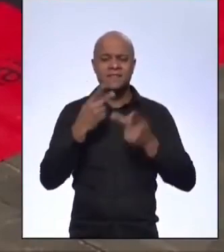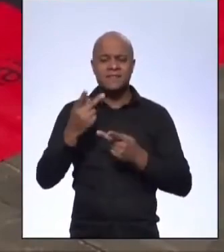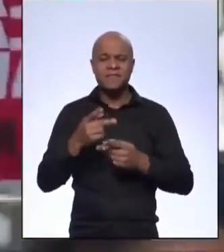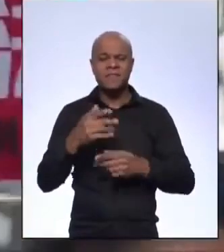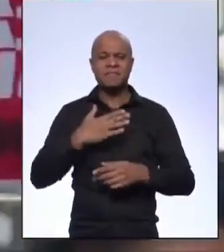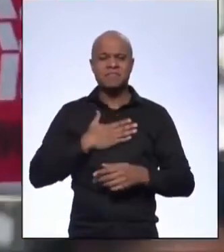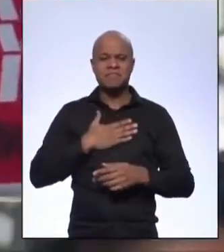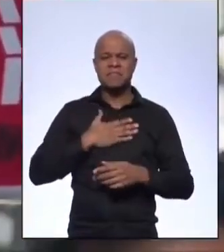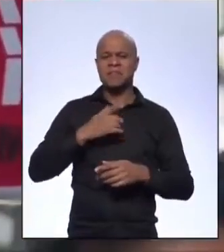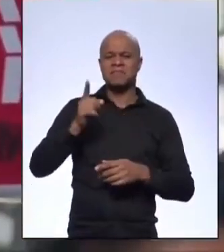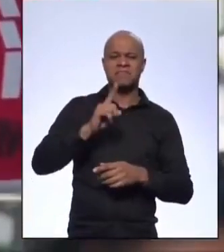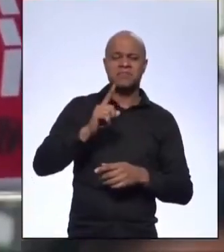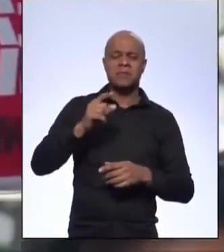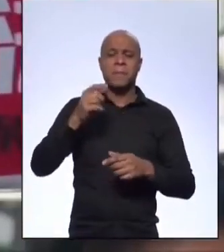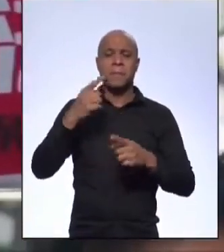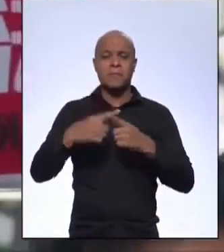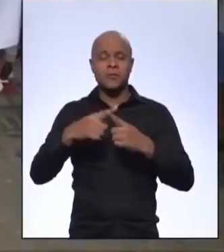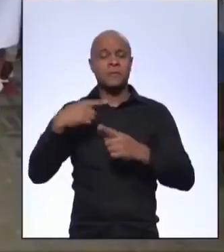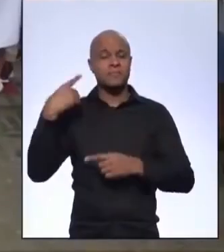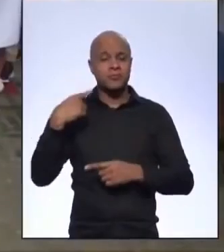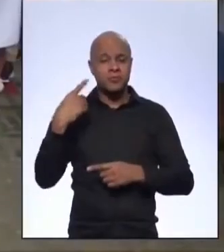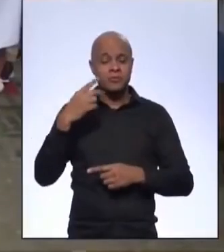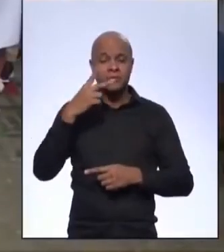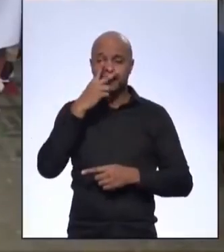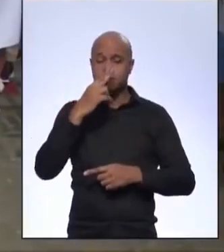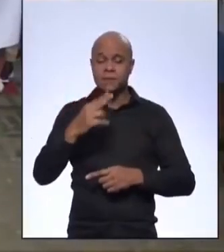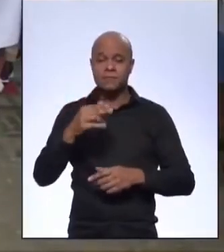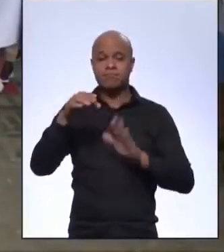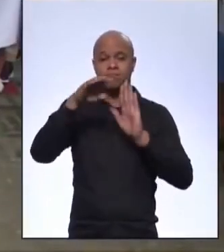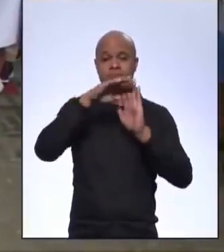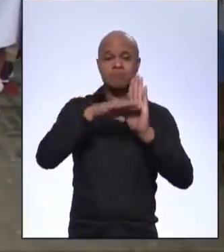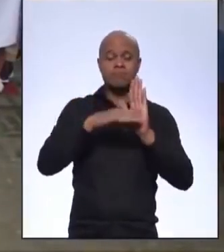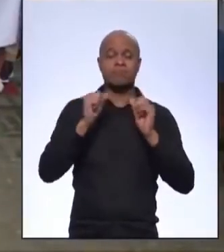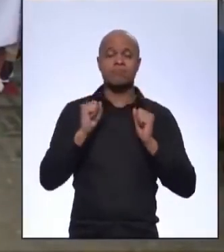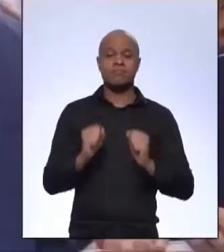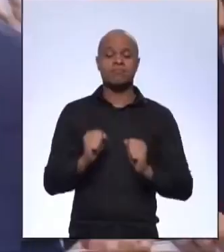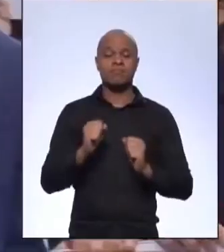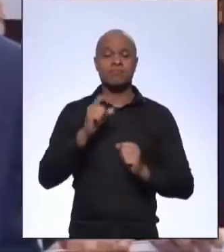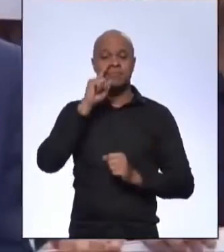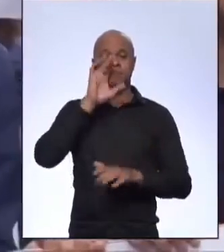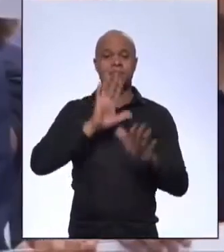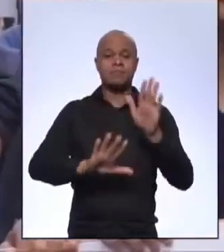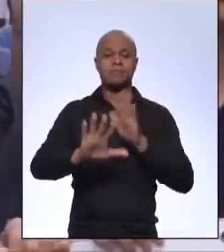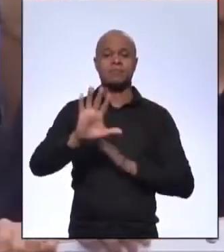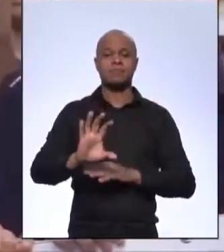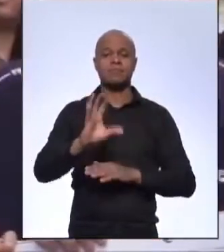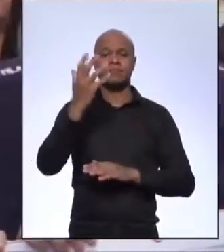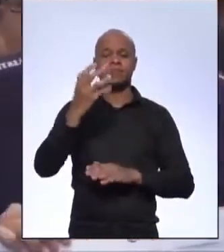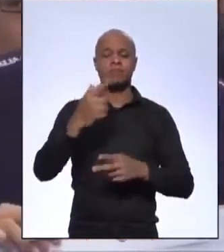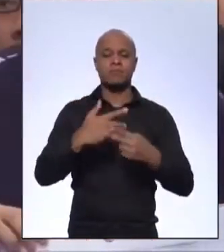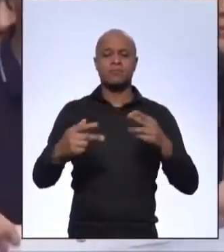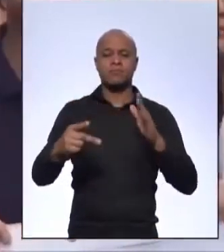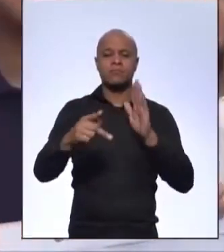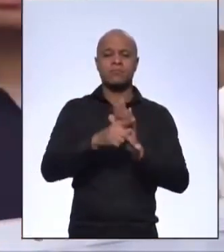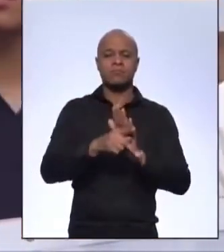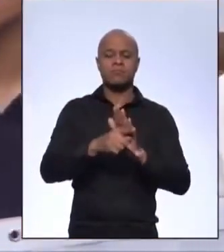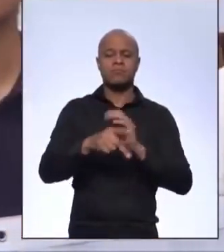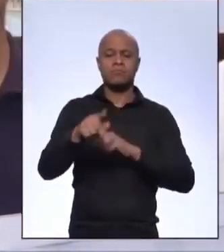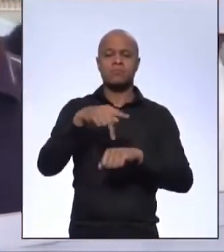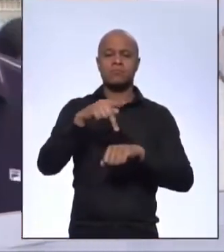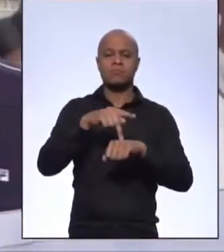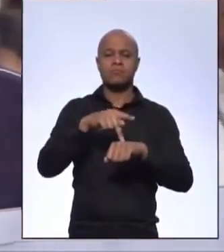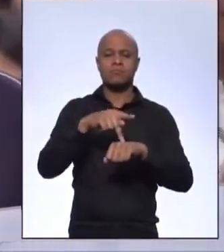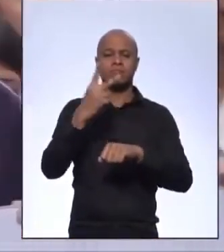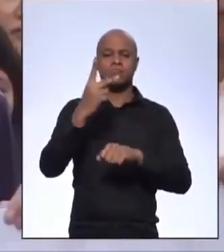abra caminho para extradições políticas. O projeto pode colocar em perigo o arranjo conhecido como um país,